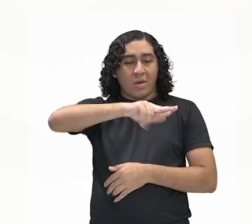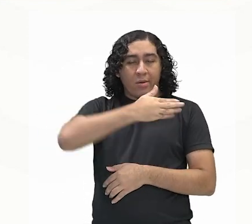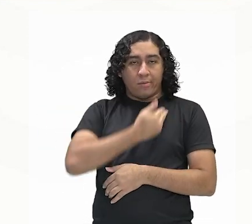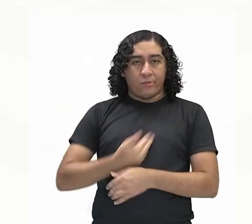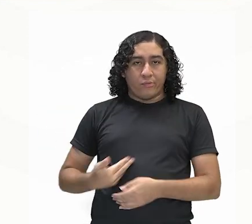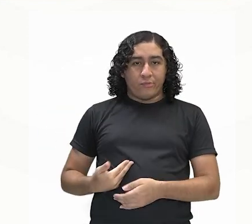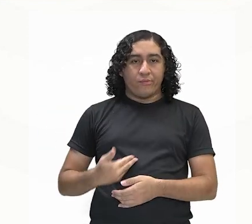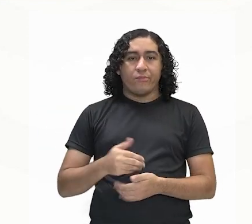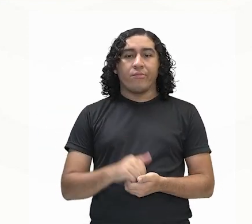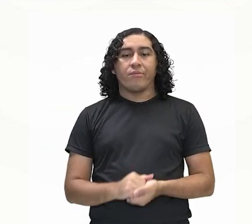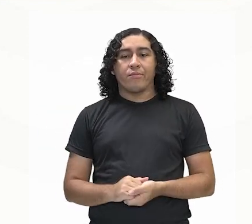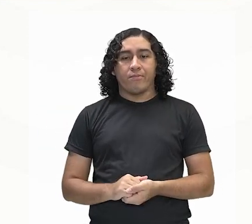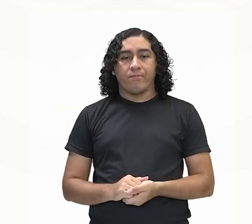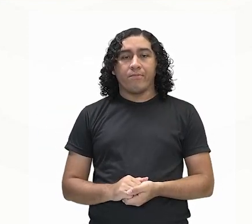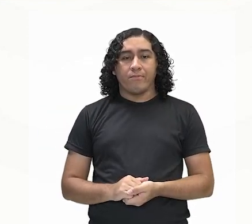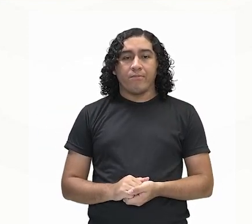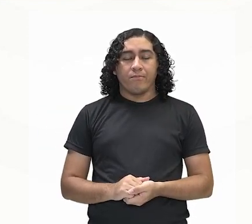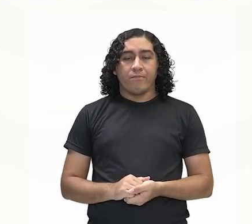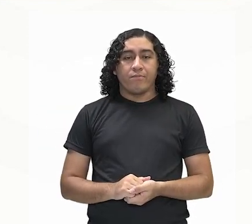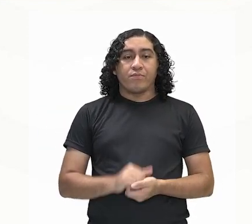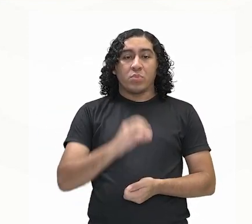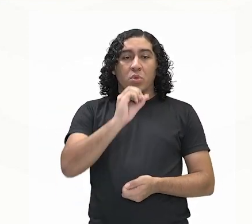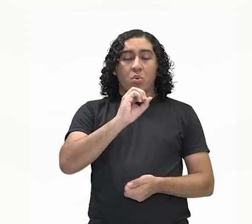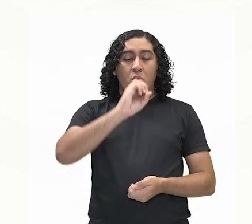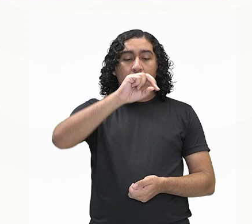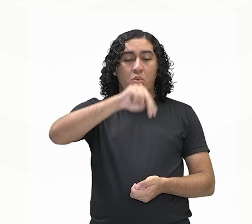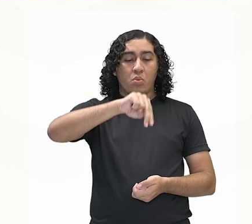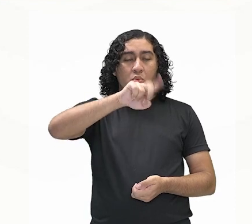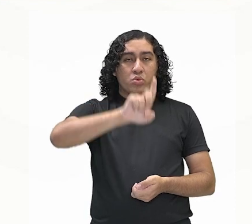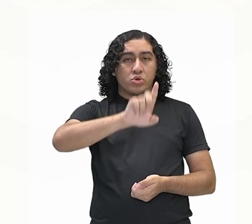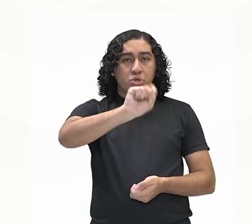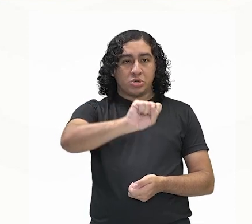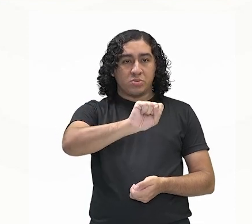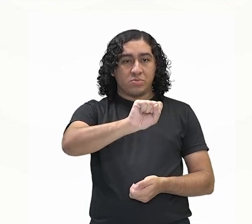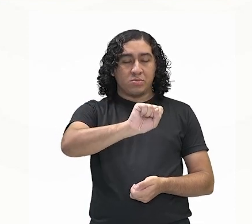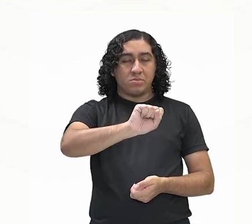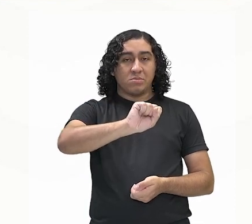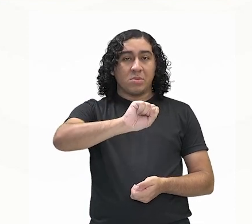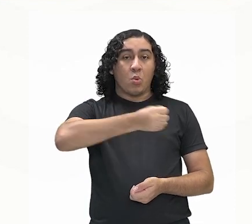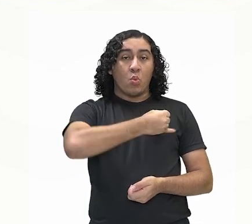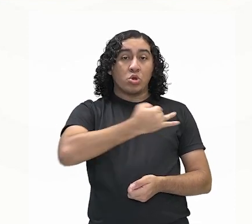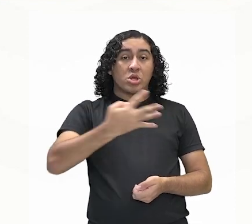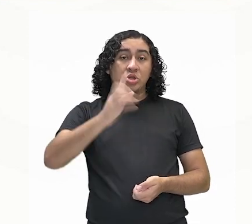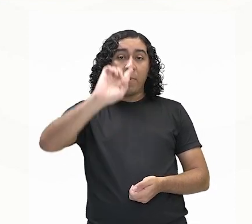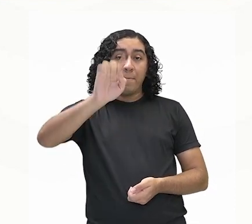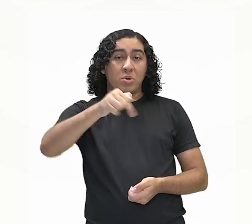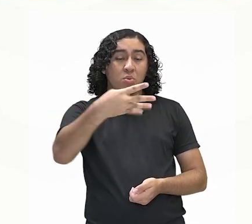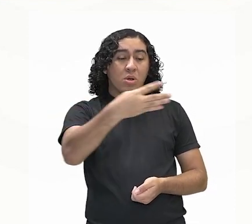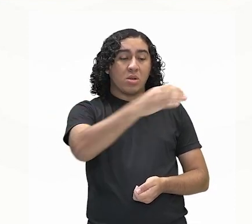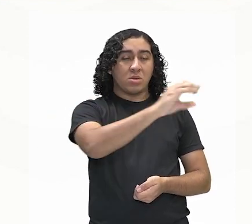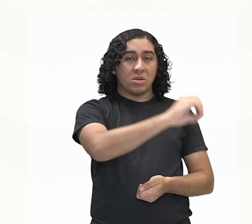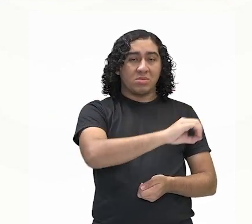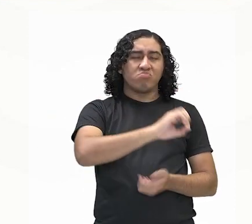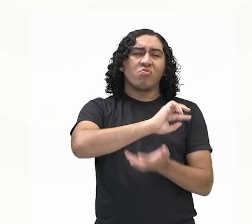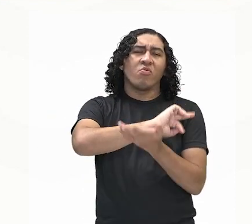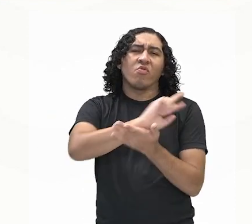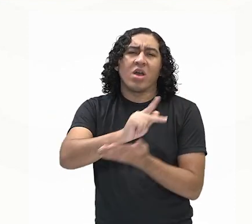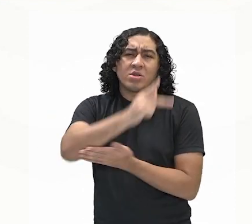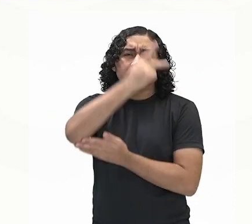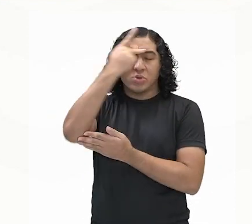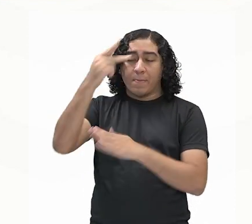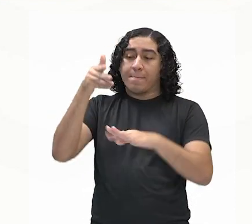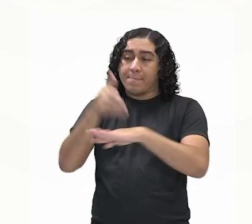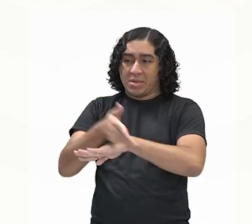179 países e 1.400 organizações não governamentais. É muita gente participando, o número de países